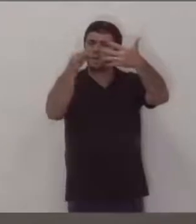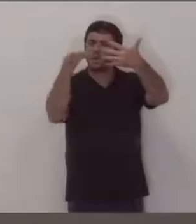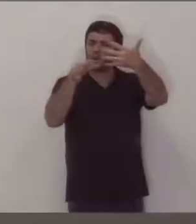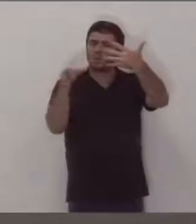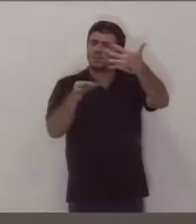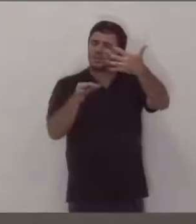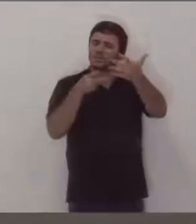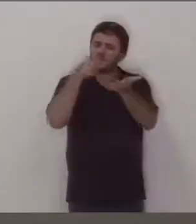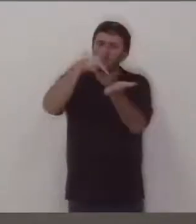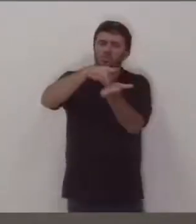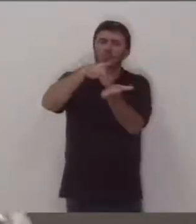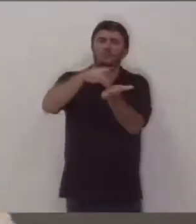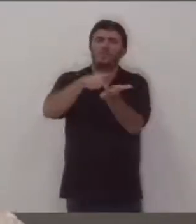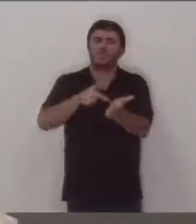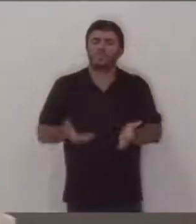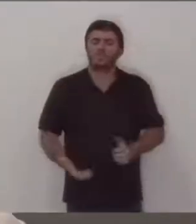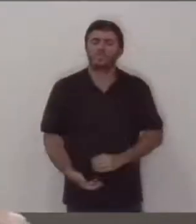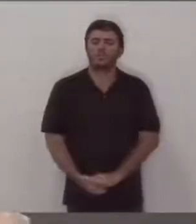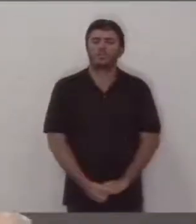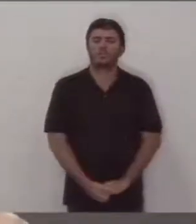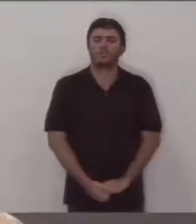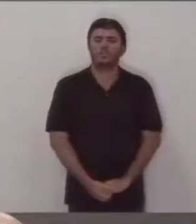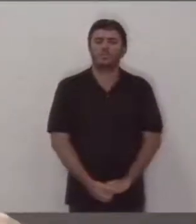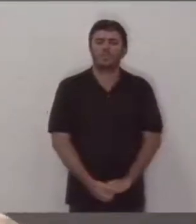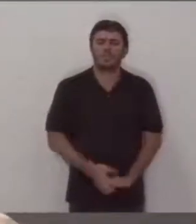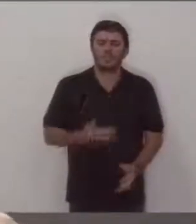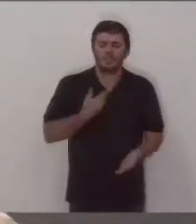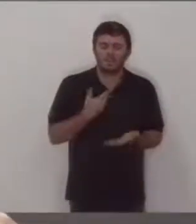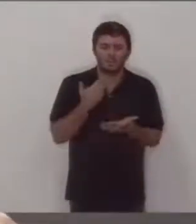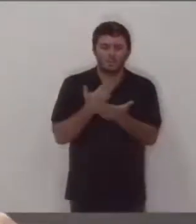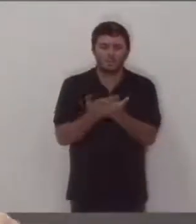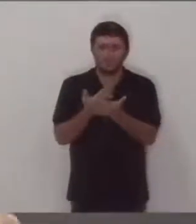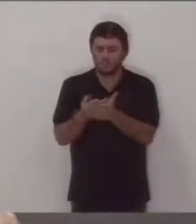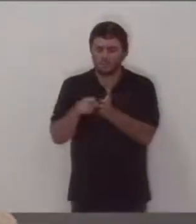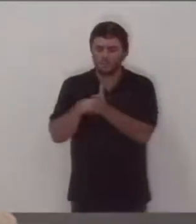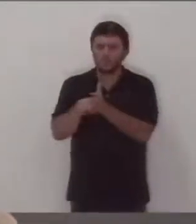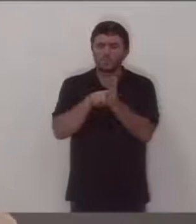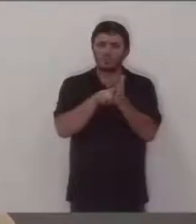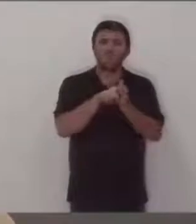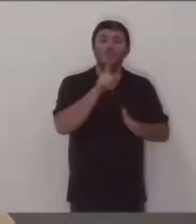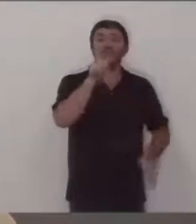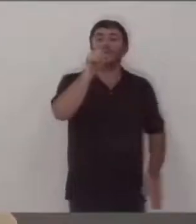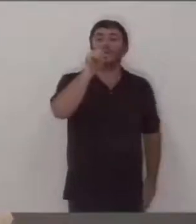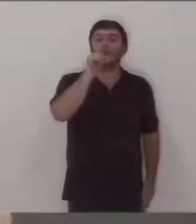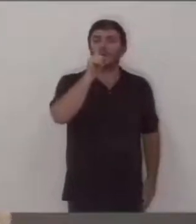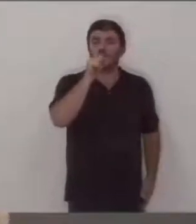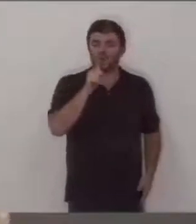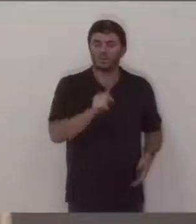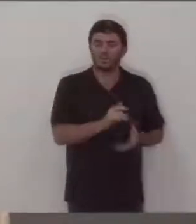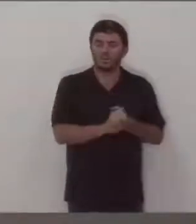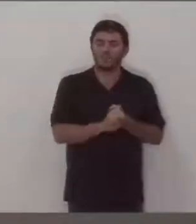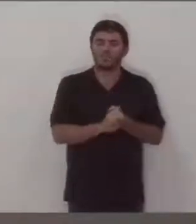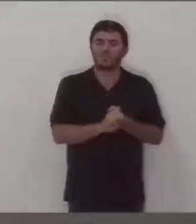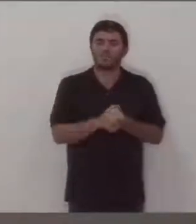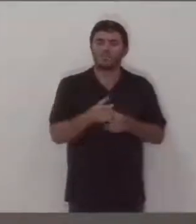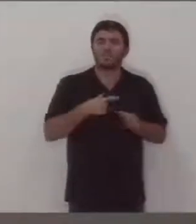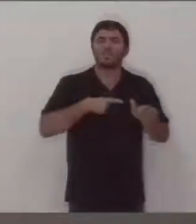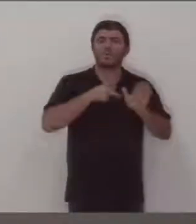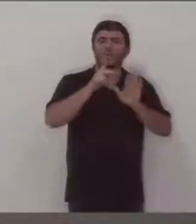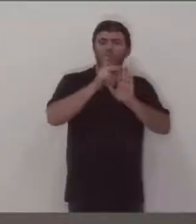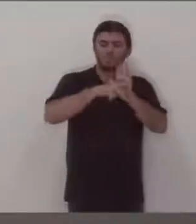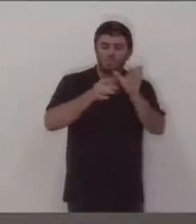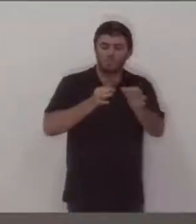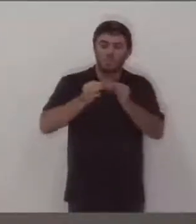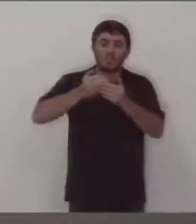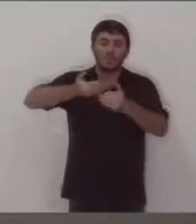fiz, especificamente da água, eu fui lá pegar o Plano Municipal de Saneamento Básico, e ele começa em 2012. Mas no dia